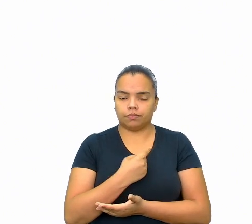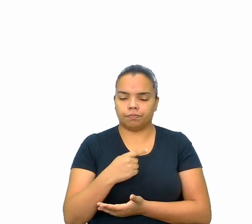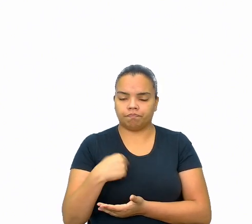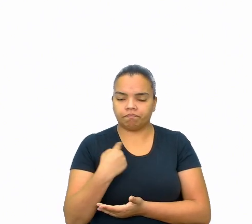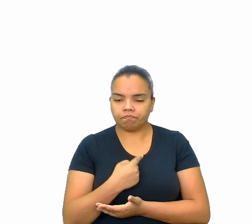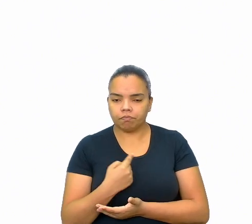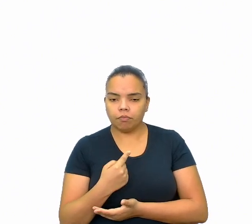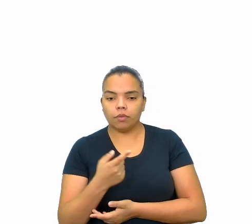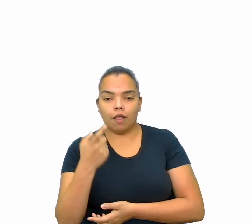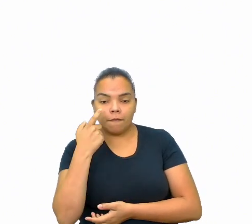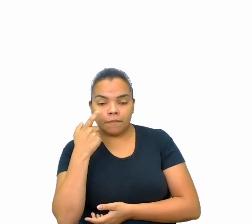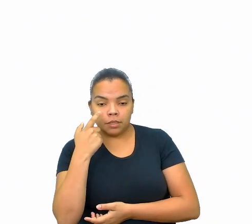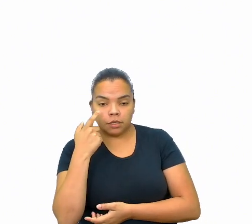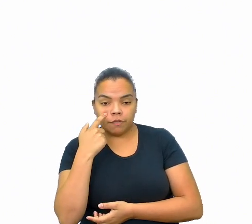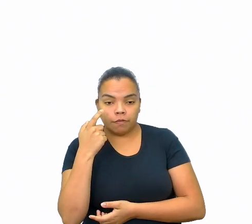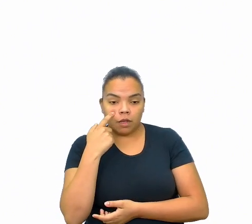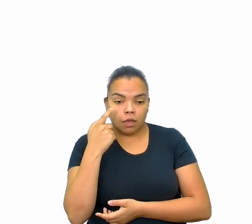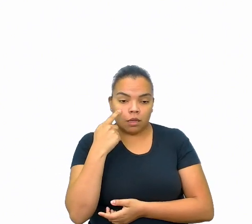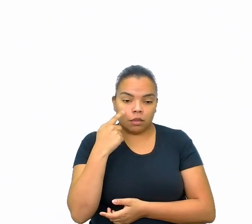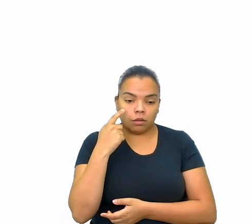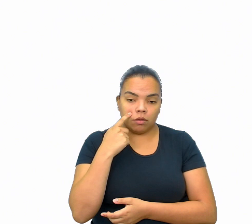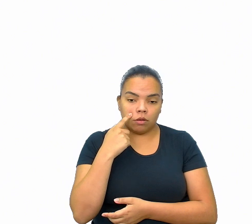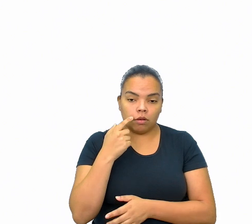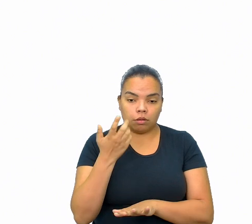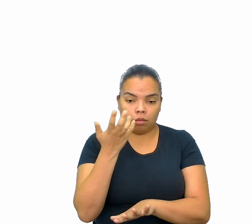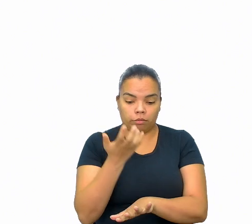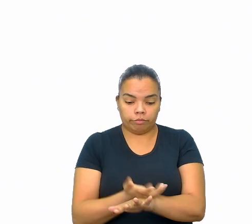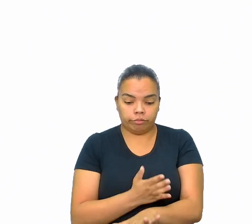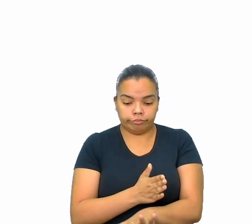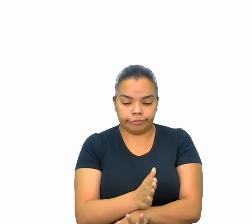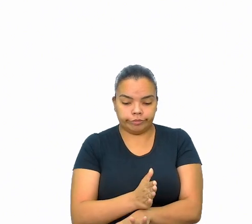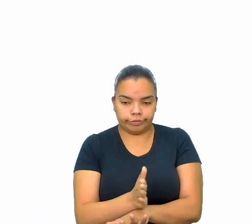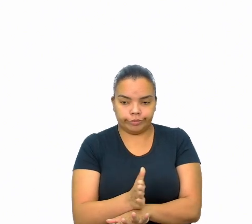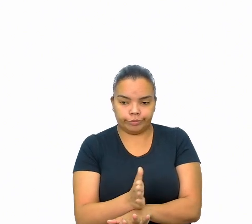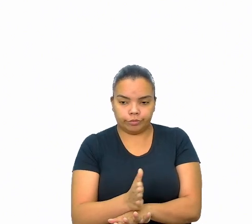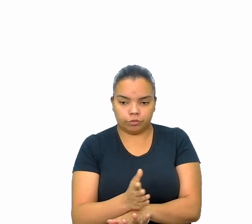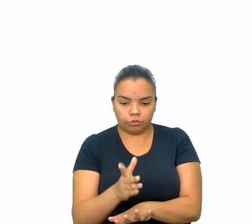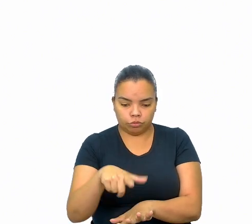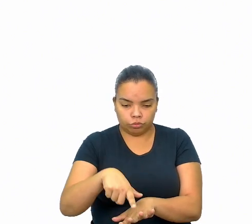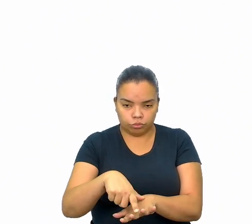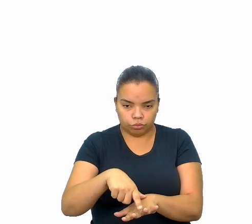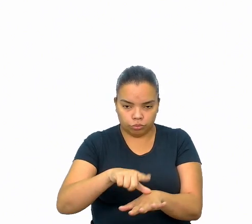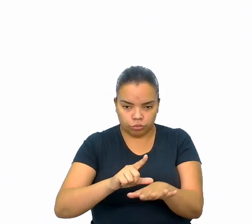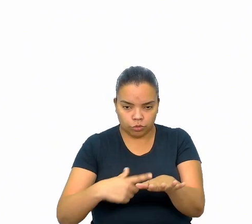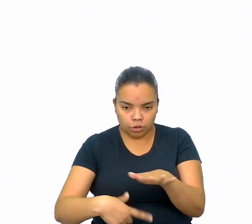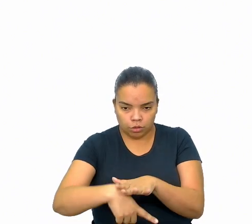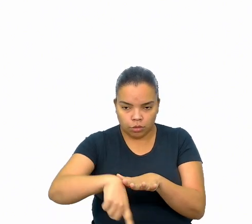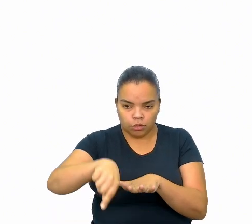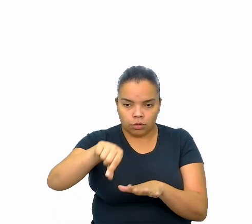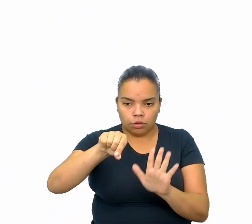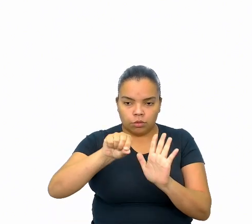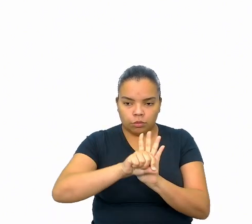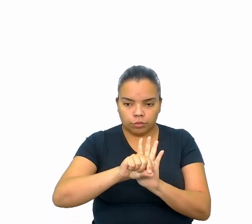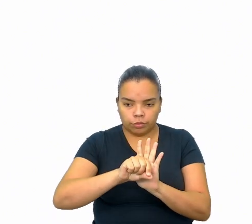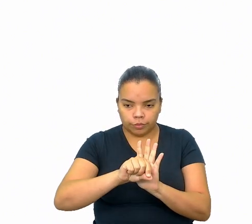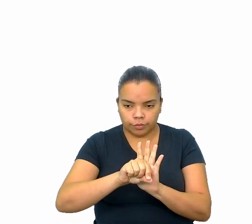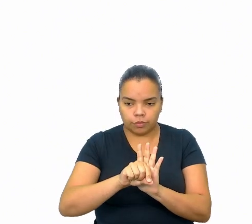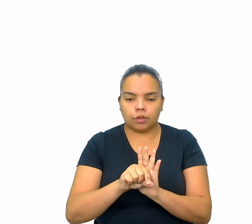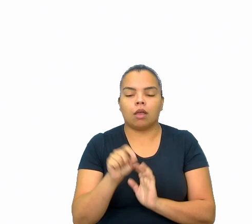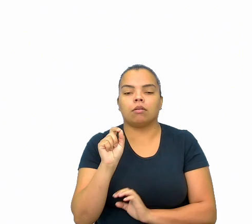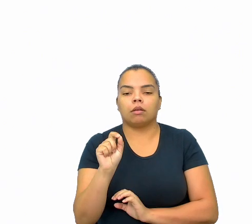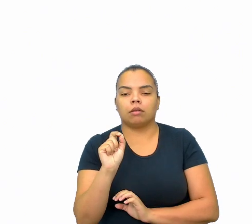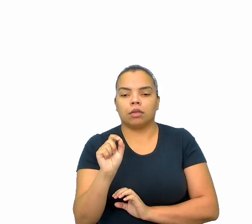que no currículo paulista, né, a ideia é que os estudantes consigam escrever os números